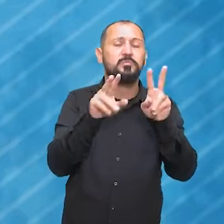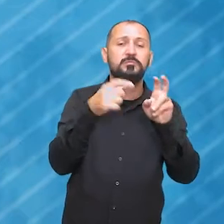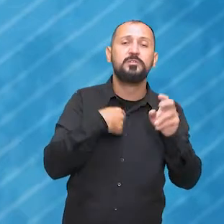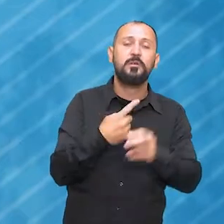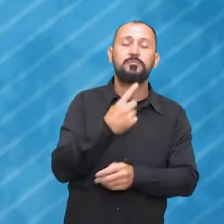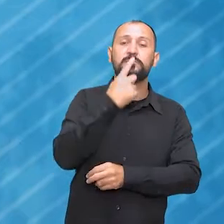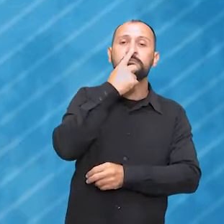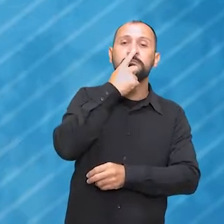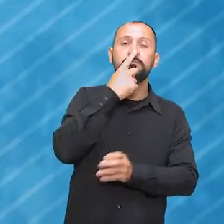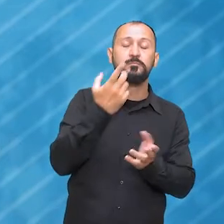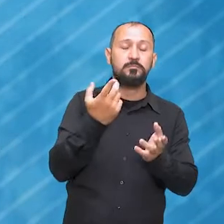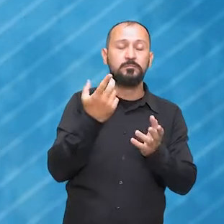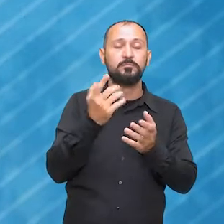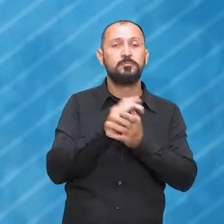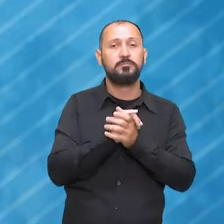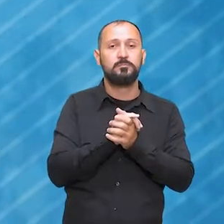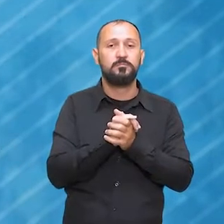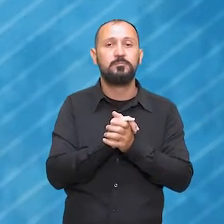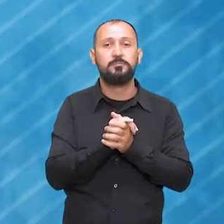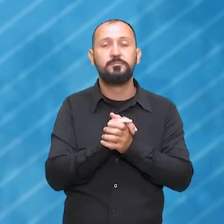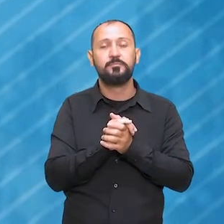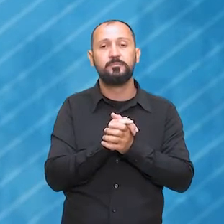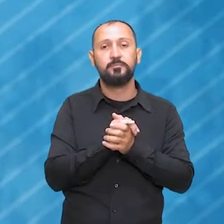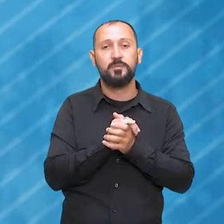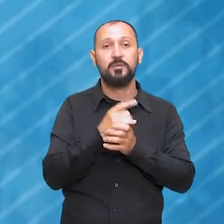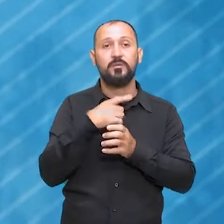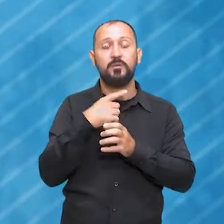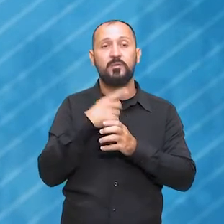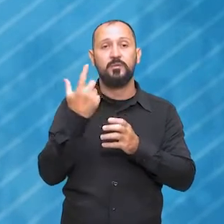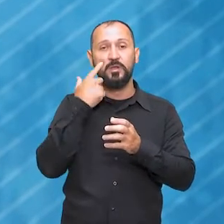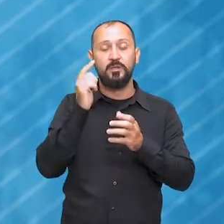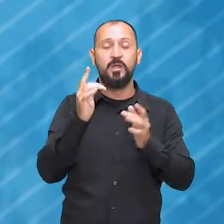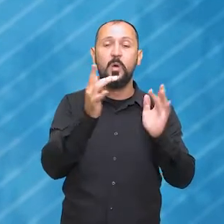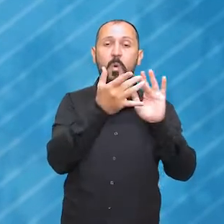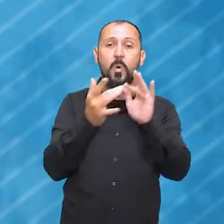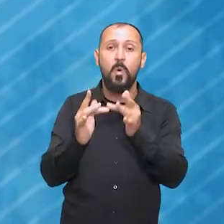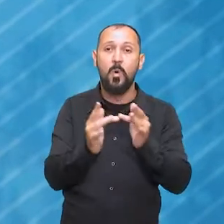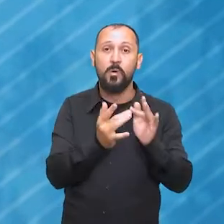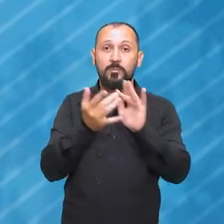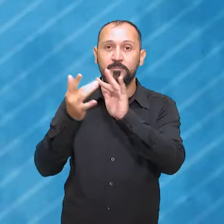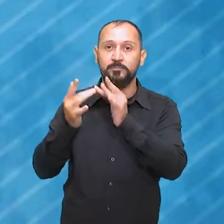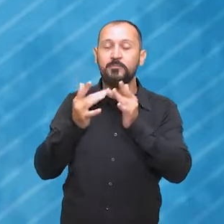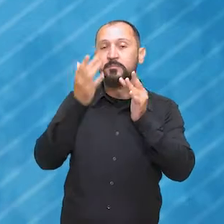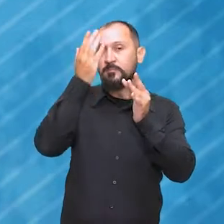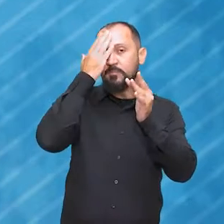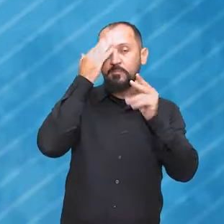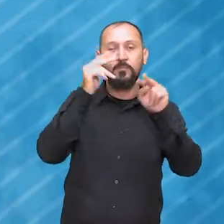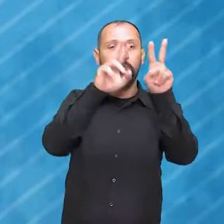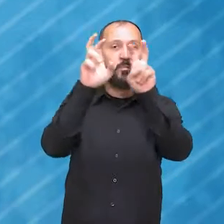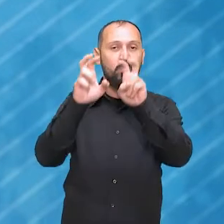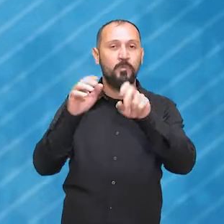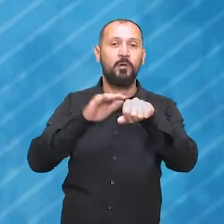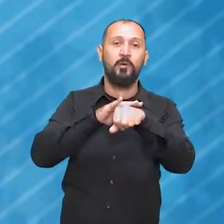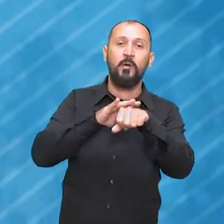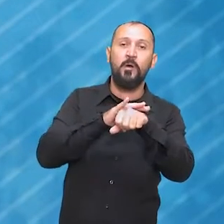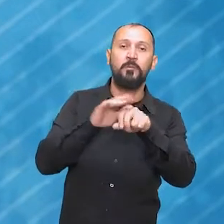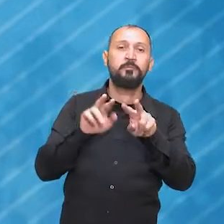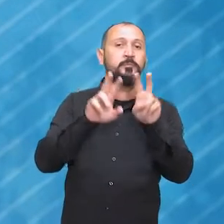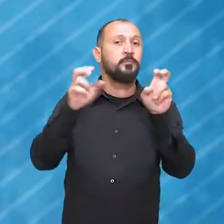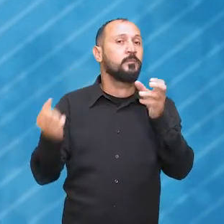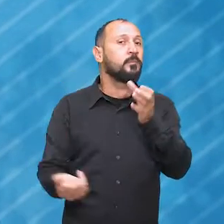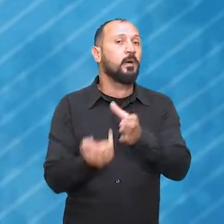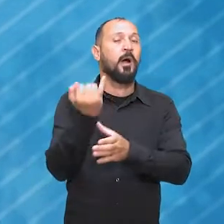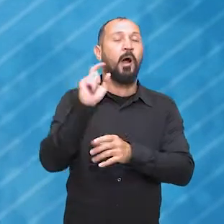administrativo. Procure essa comissão de direito administrativo se você tem uma afeição a essa área. Você vai ter um network, você